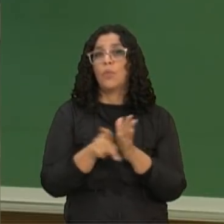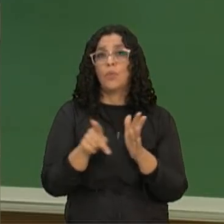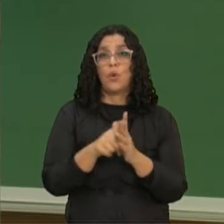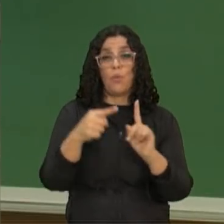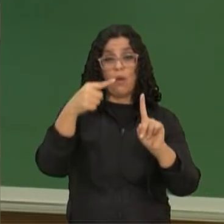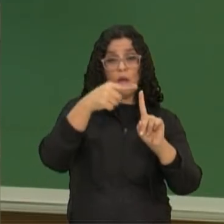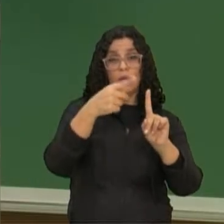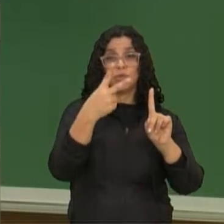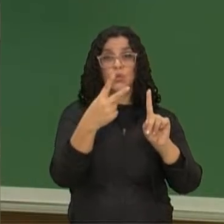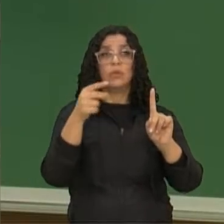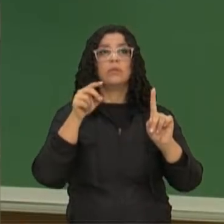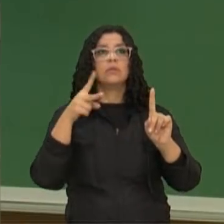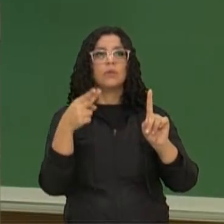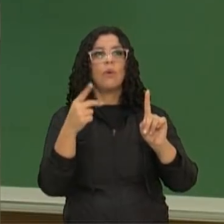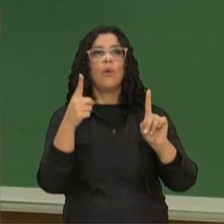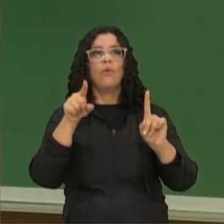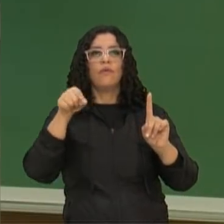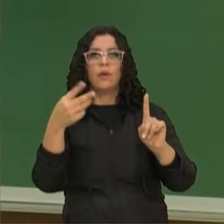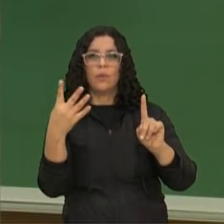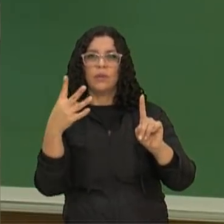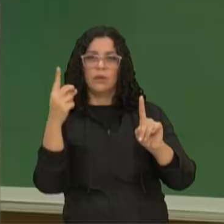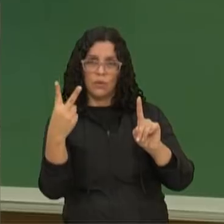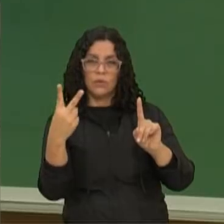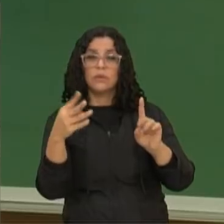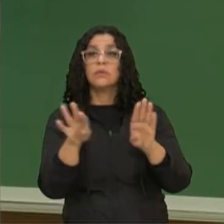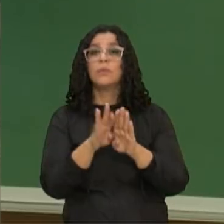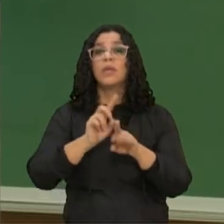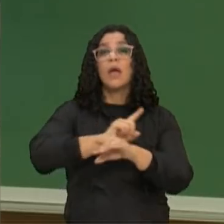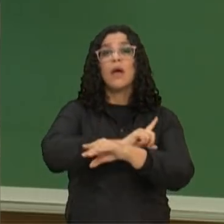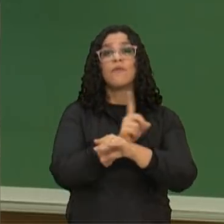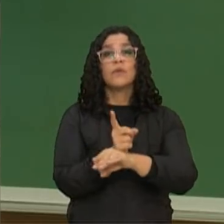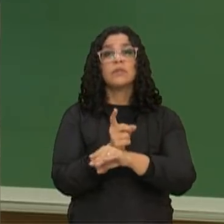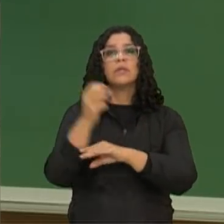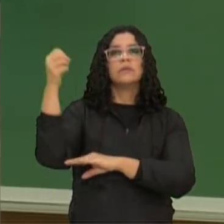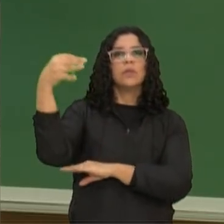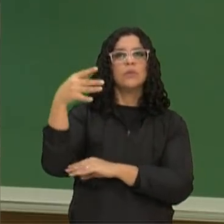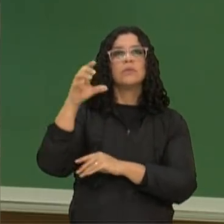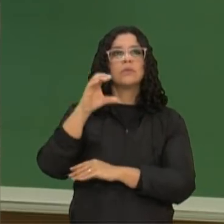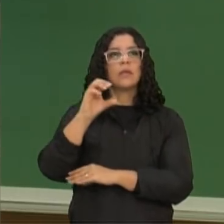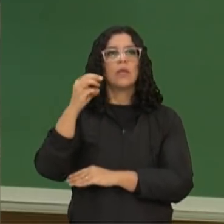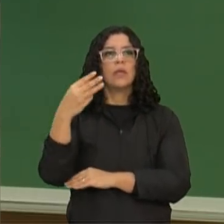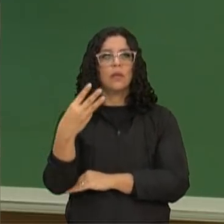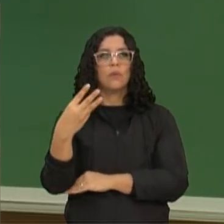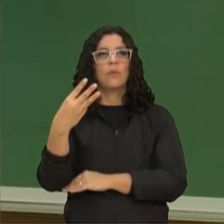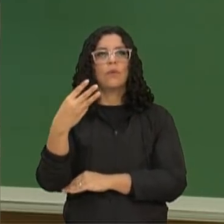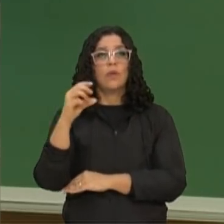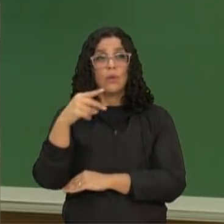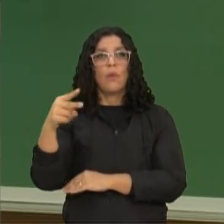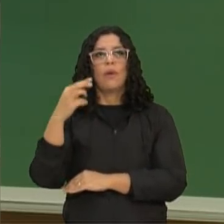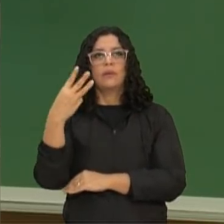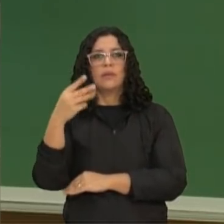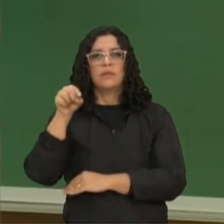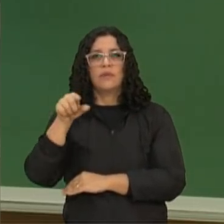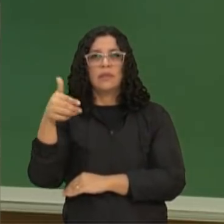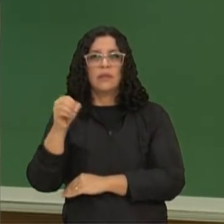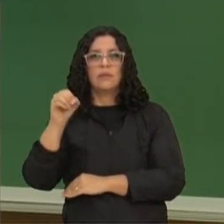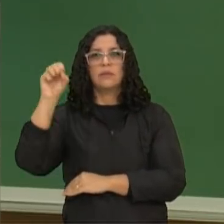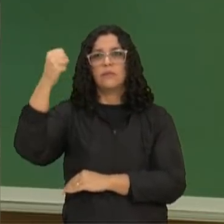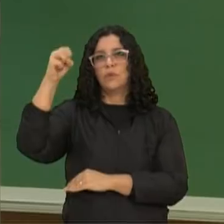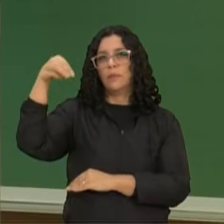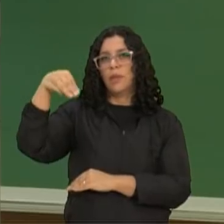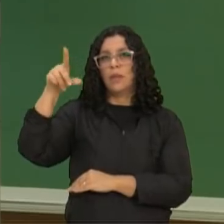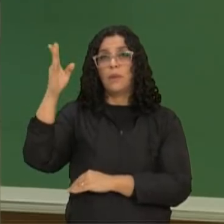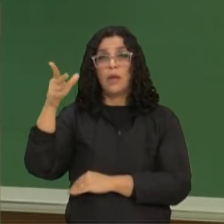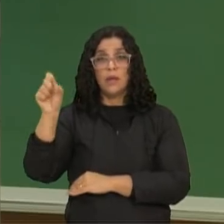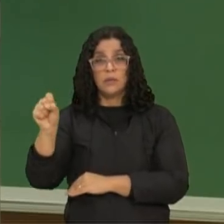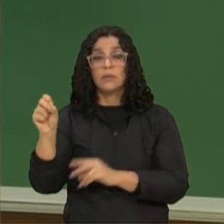2 igual a 1,42 e a velocidade da luz C igual a 3 vezes 10 elevado a 8 metros por segundo.